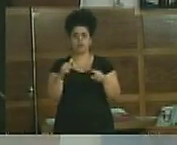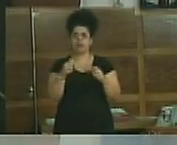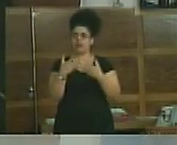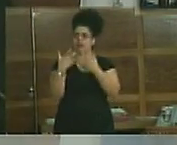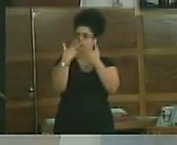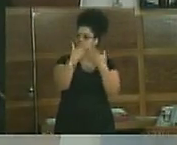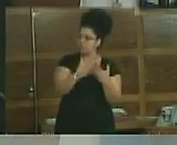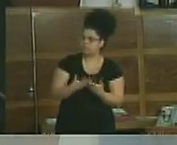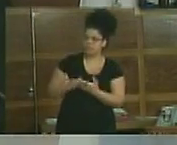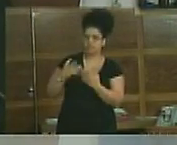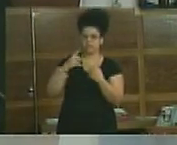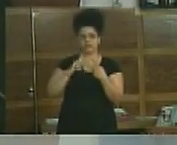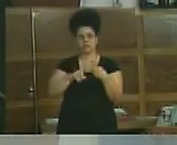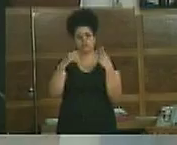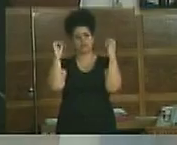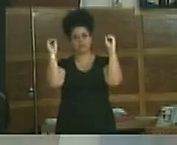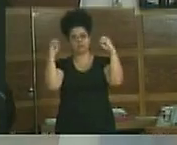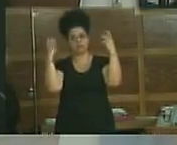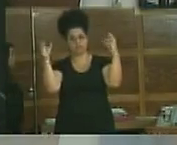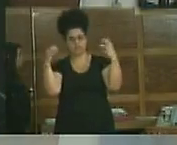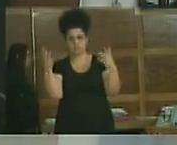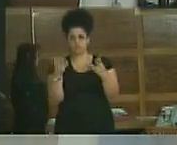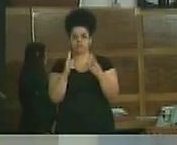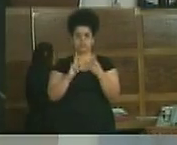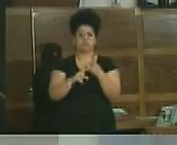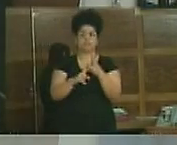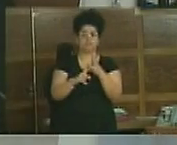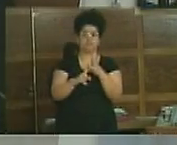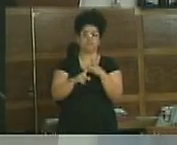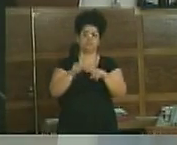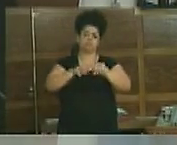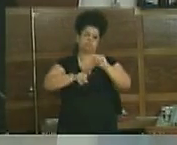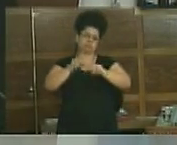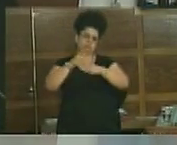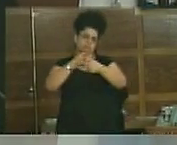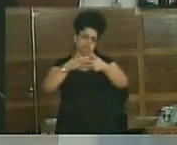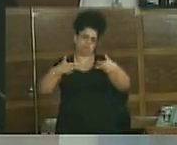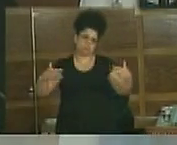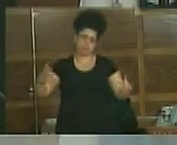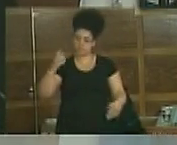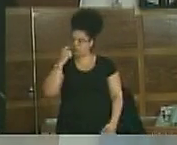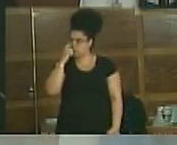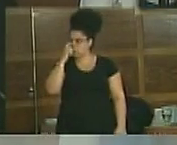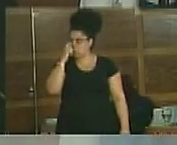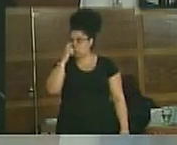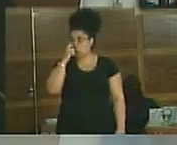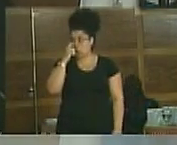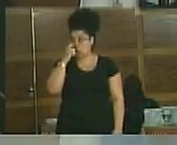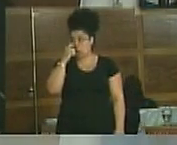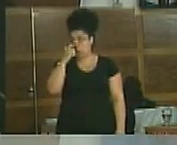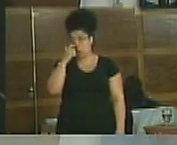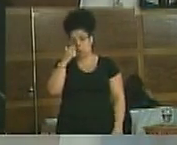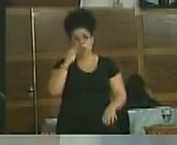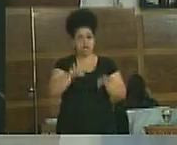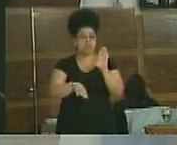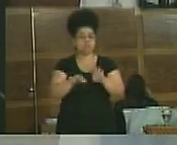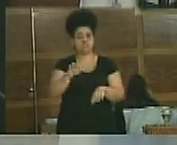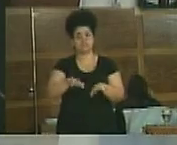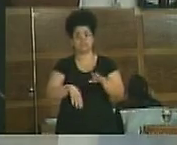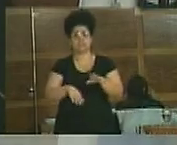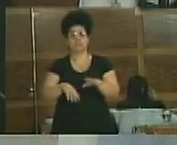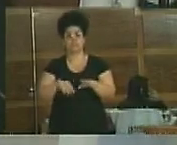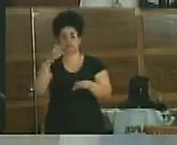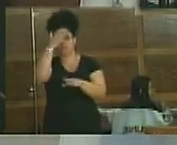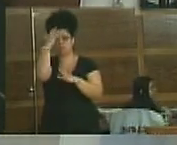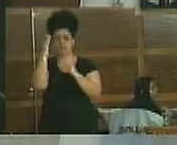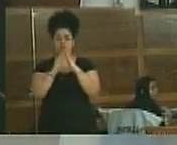caminhão, ambulância, máquinas, que muitas vezes os moradores querem, compram material para construção